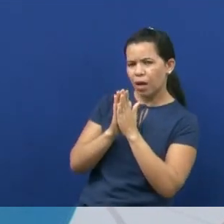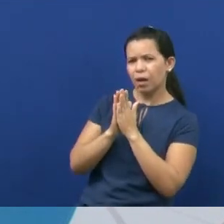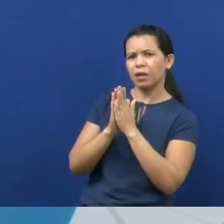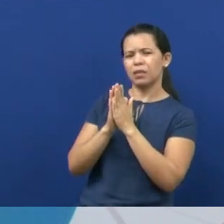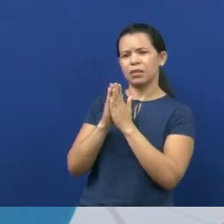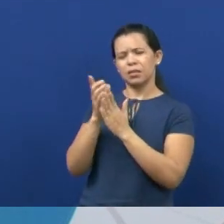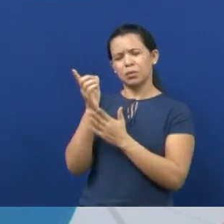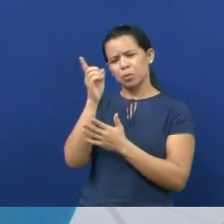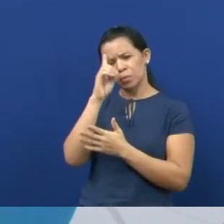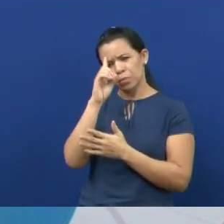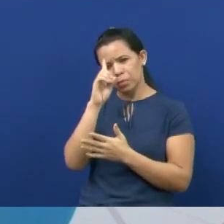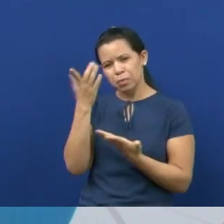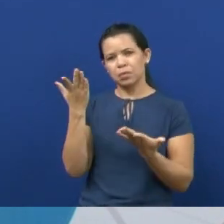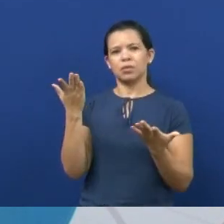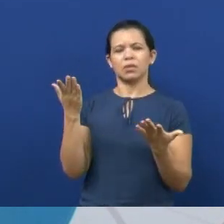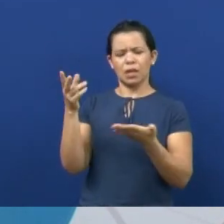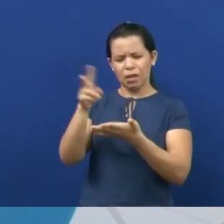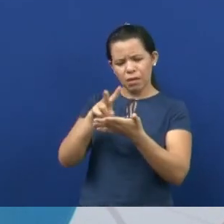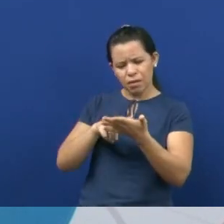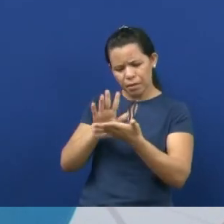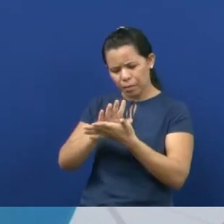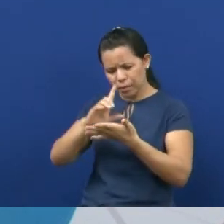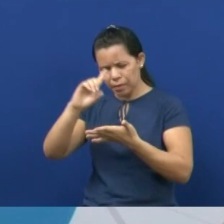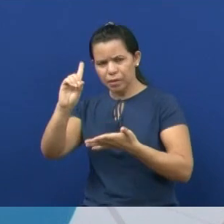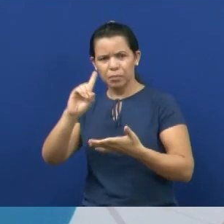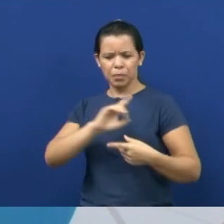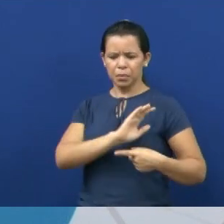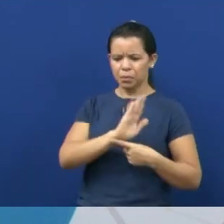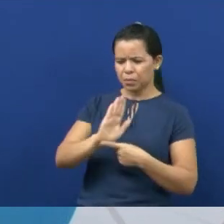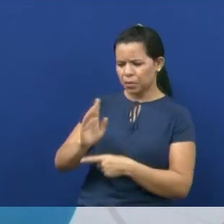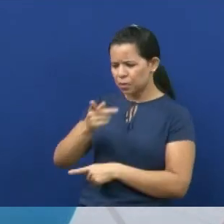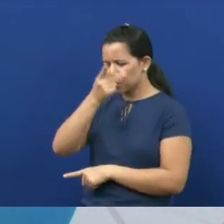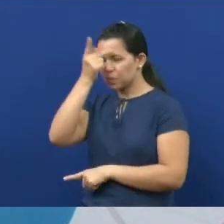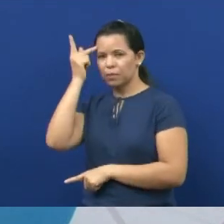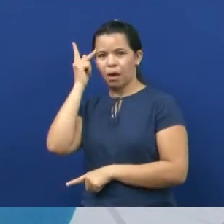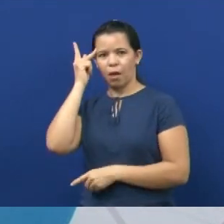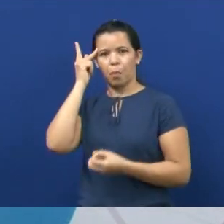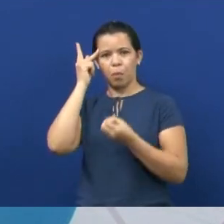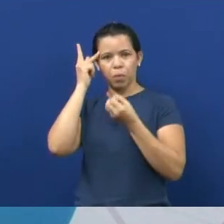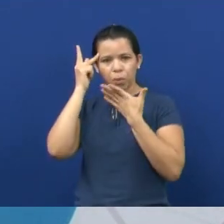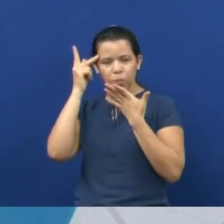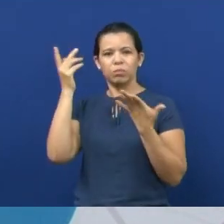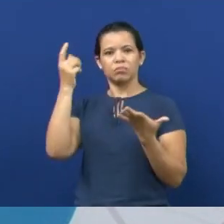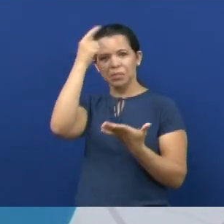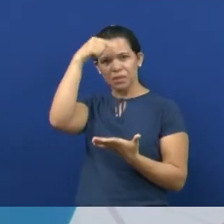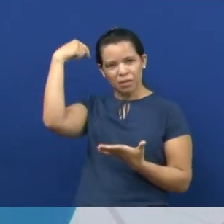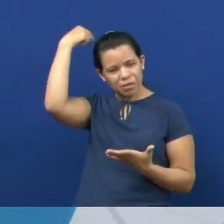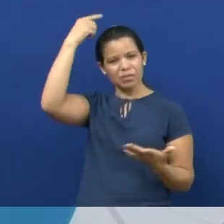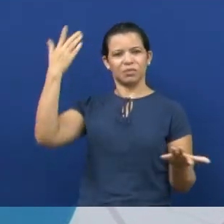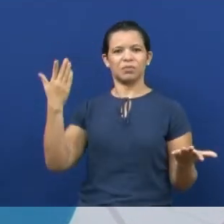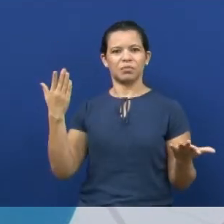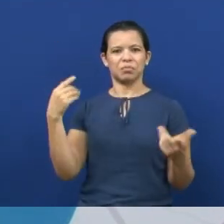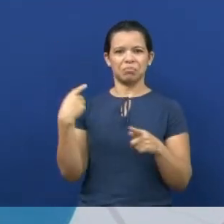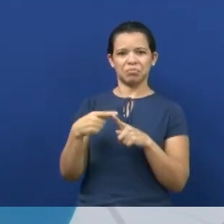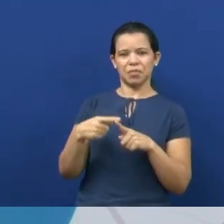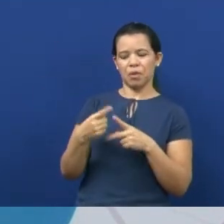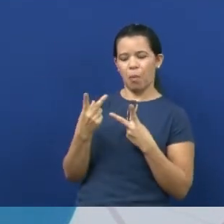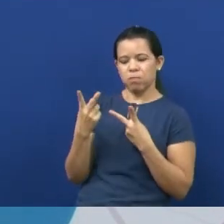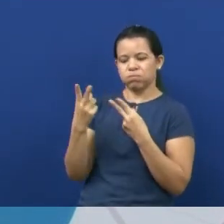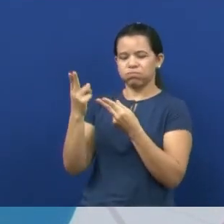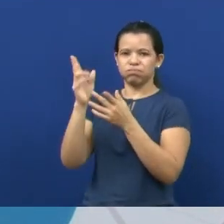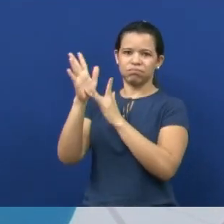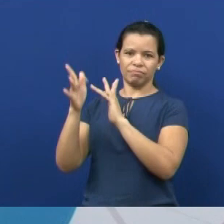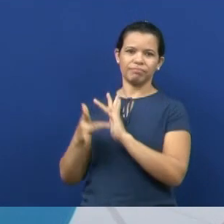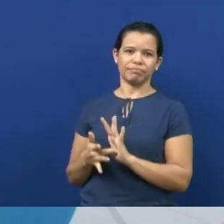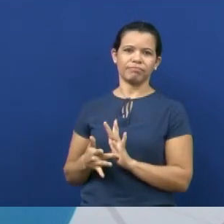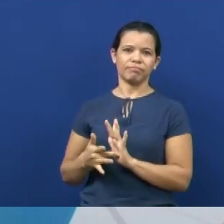praticar boas ações entre as pessoas, isso para eles são sagrado, porque se assemelha ao líder religioso deles,